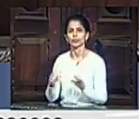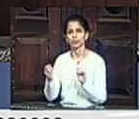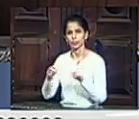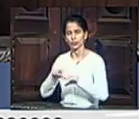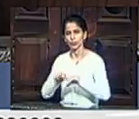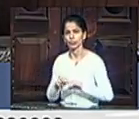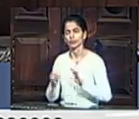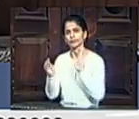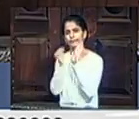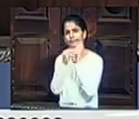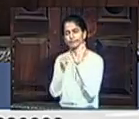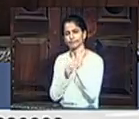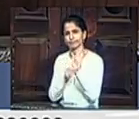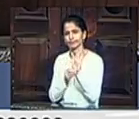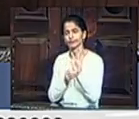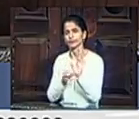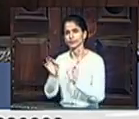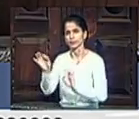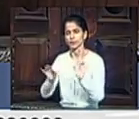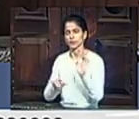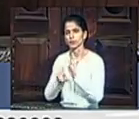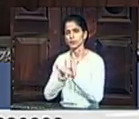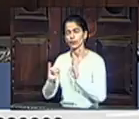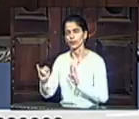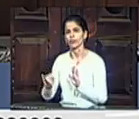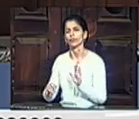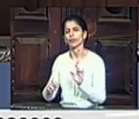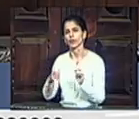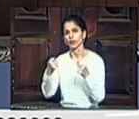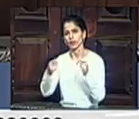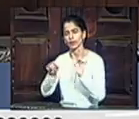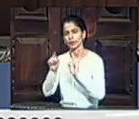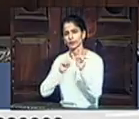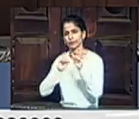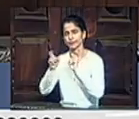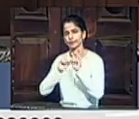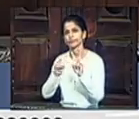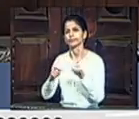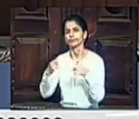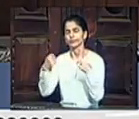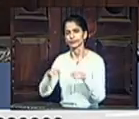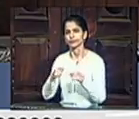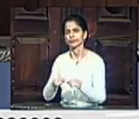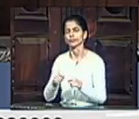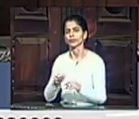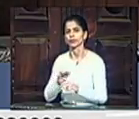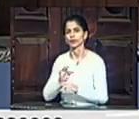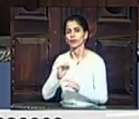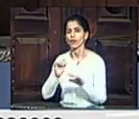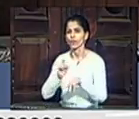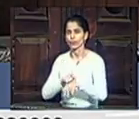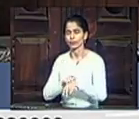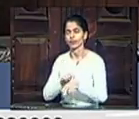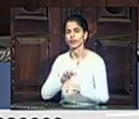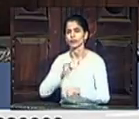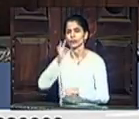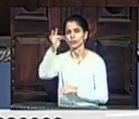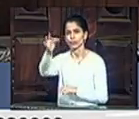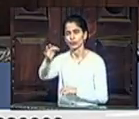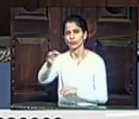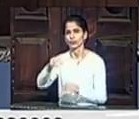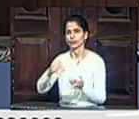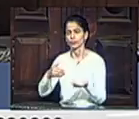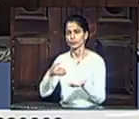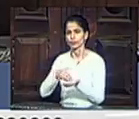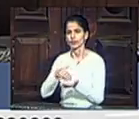emenda para que todos os projetos que venham a ser debatidos possam ter um horizonte temporal, deputado Eliomar, de junho